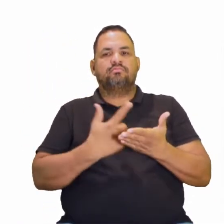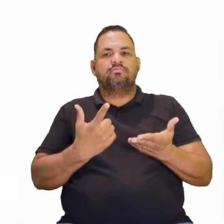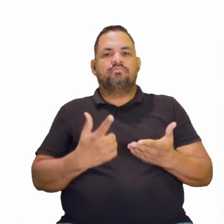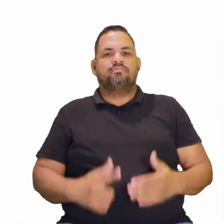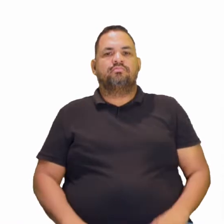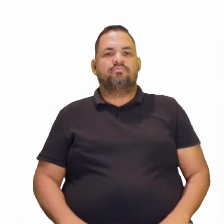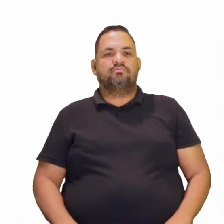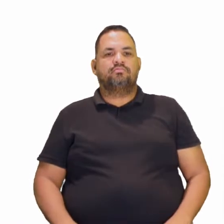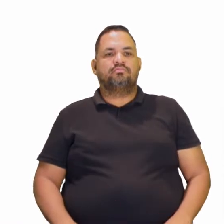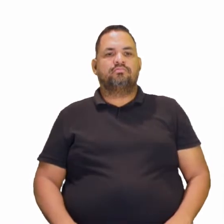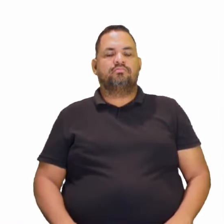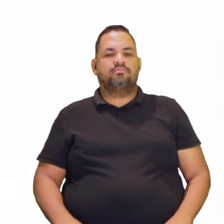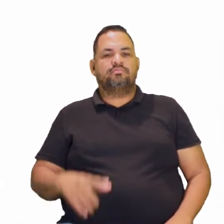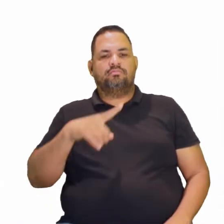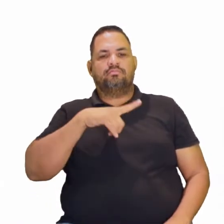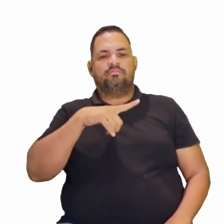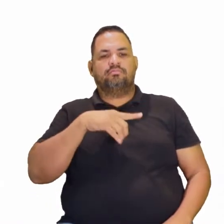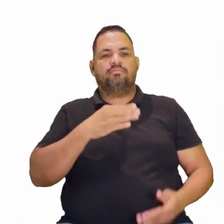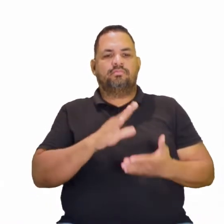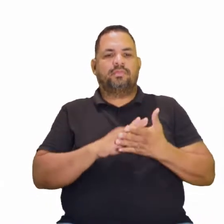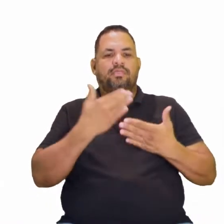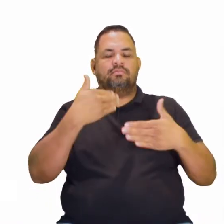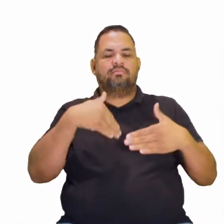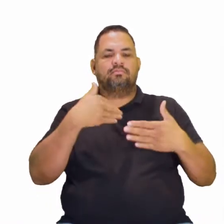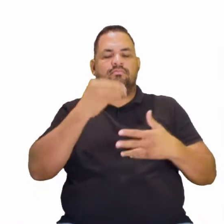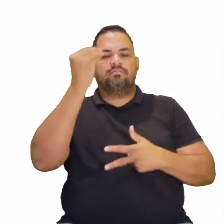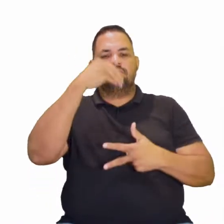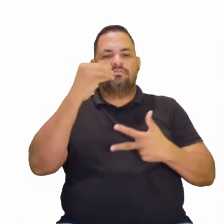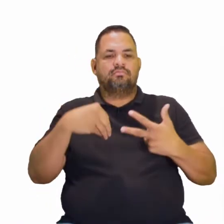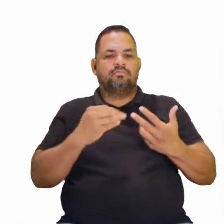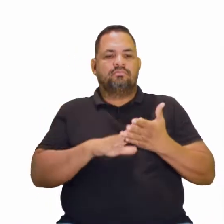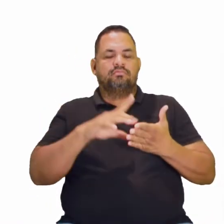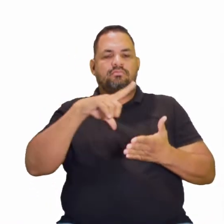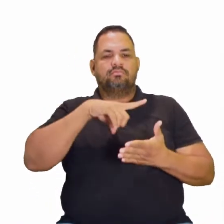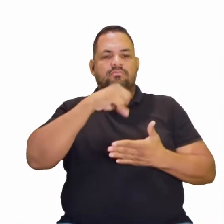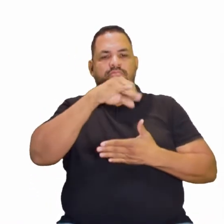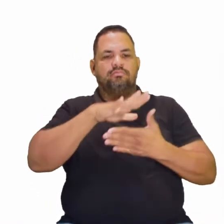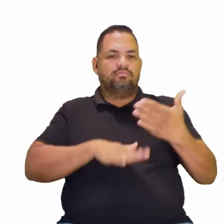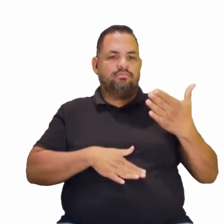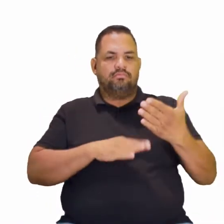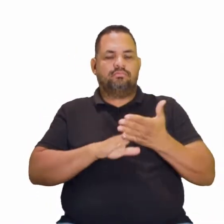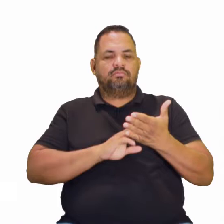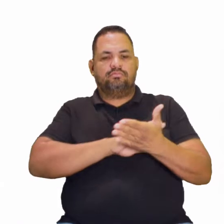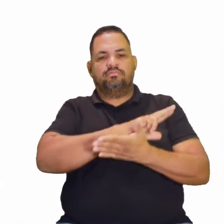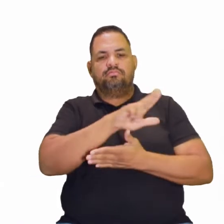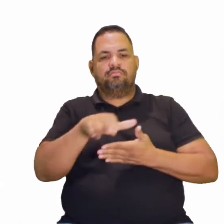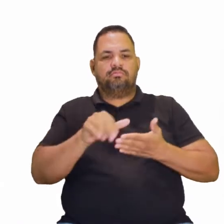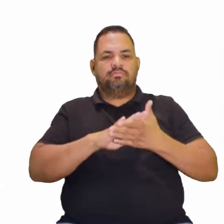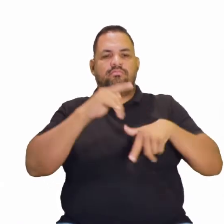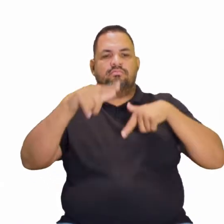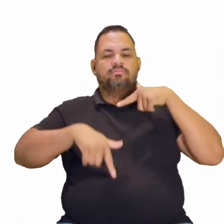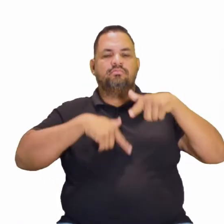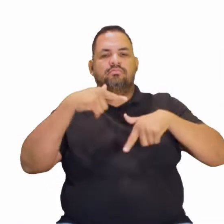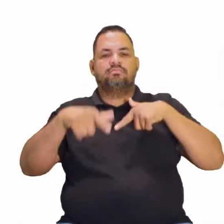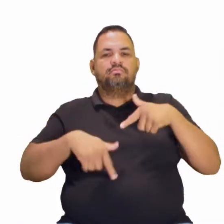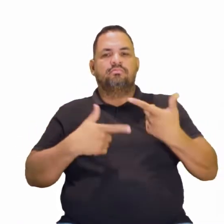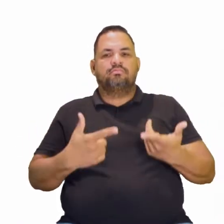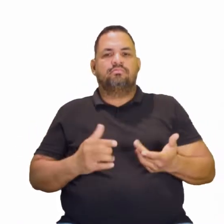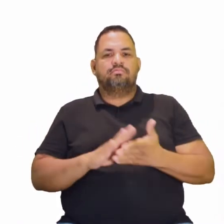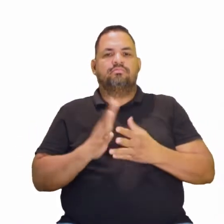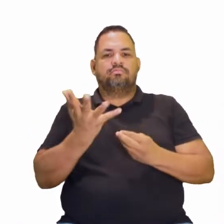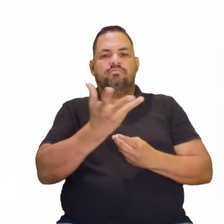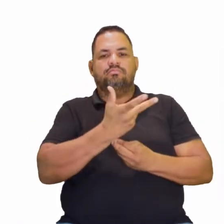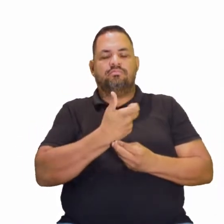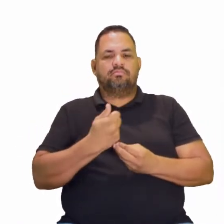né, no Enem, que tem questões sobre essas obras, e vários serviços prestados à